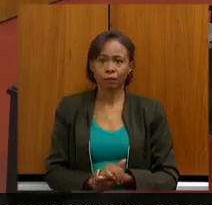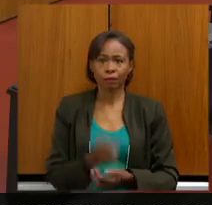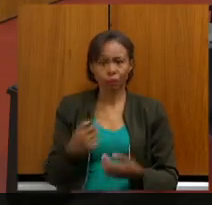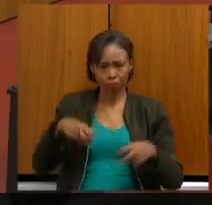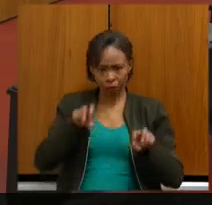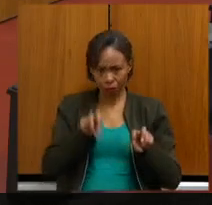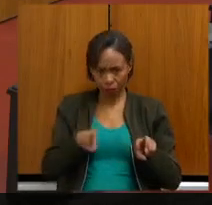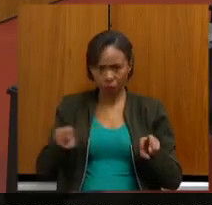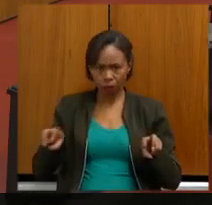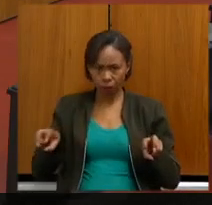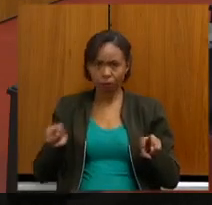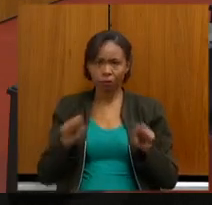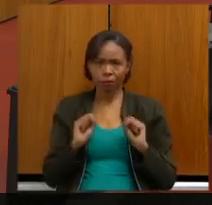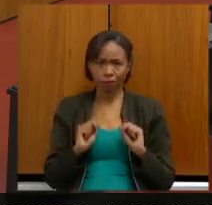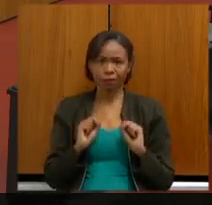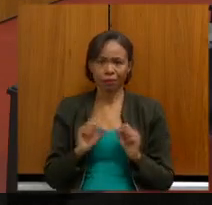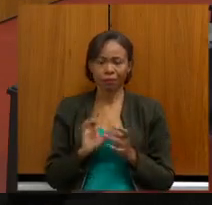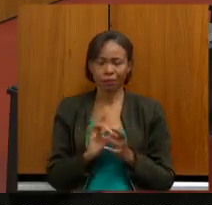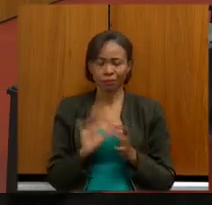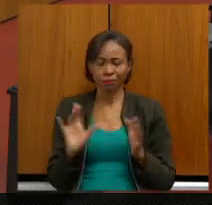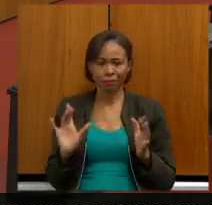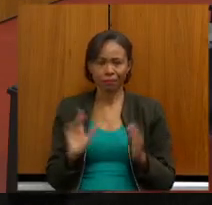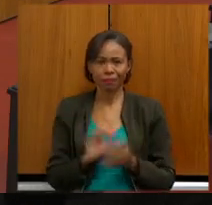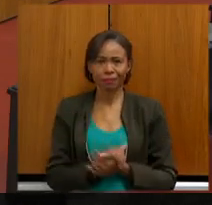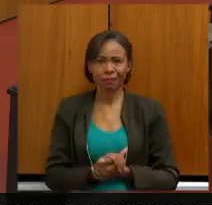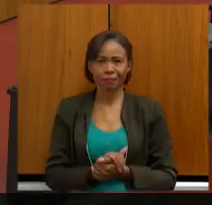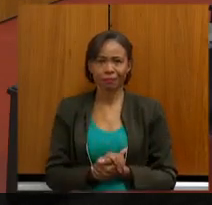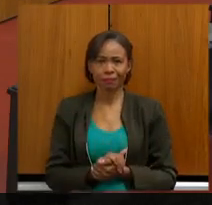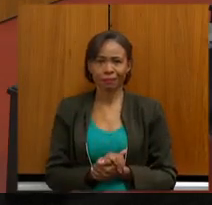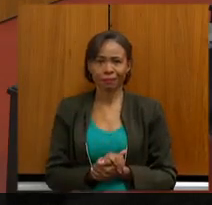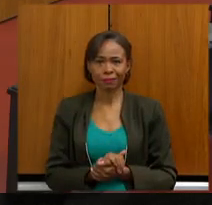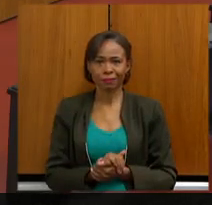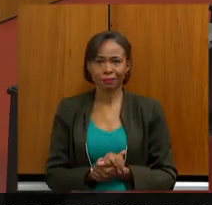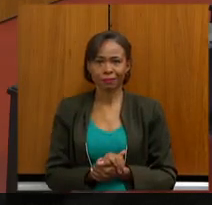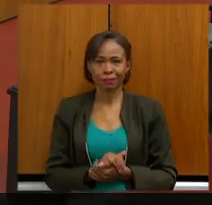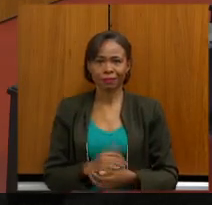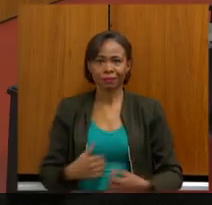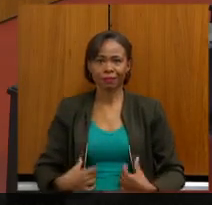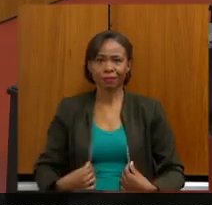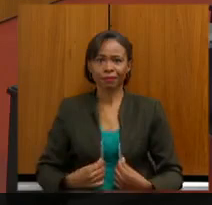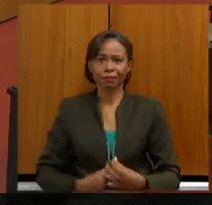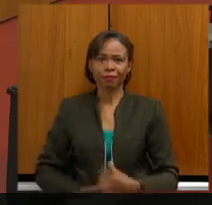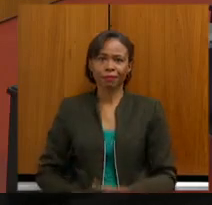bonito agora não tem mais limite na mesa